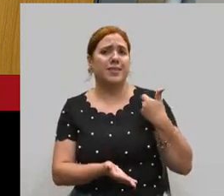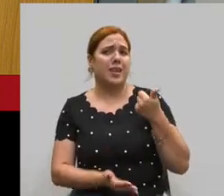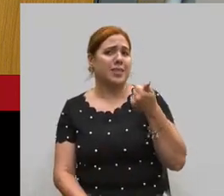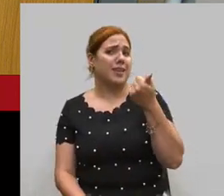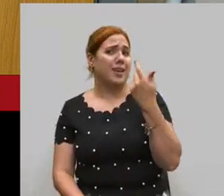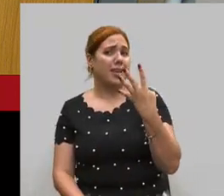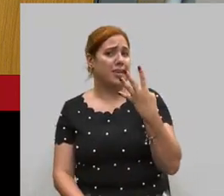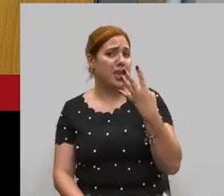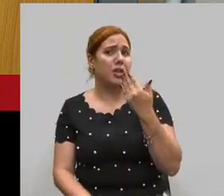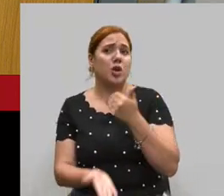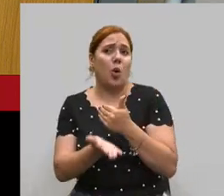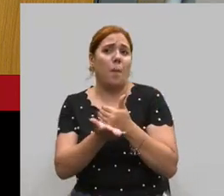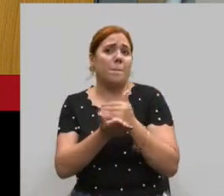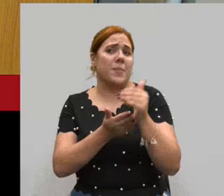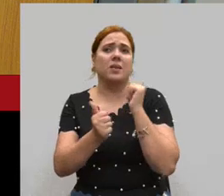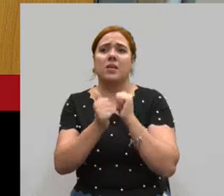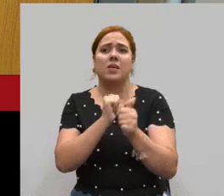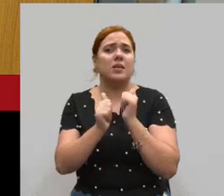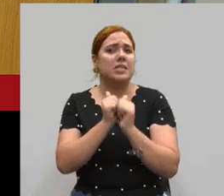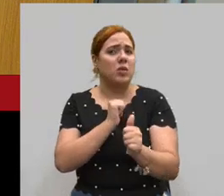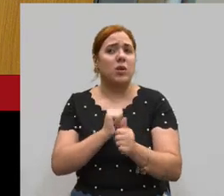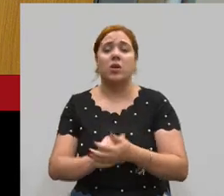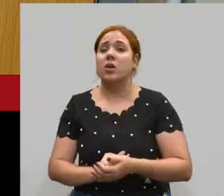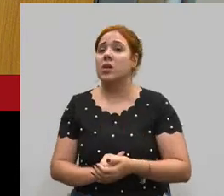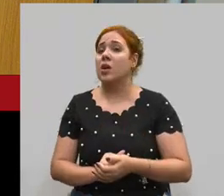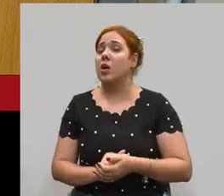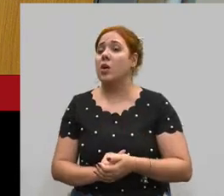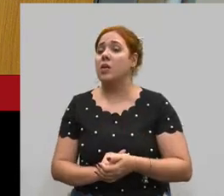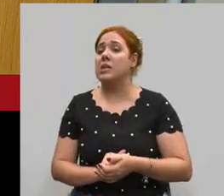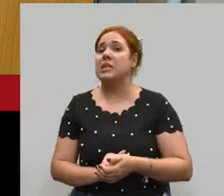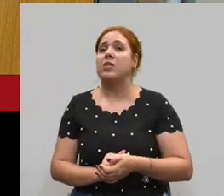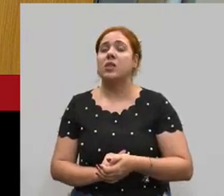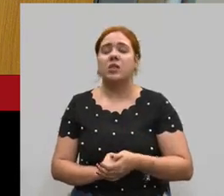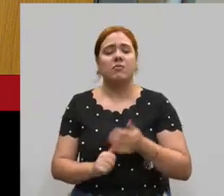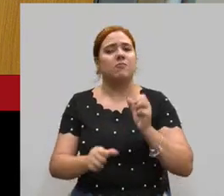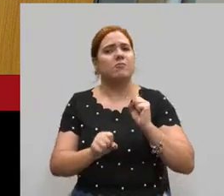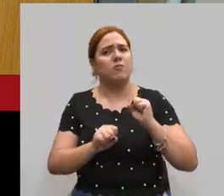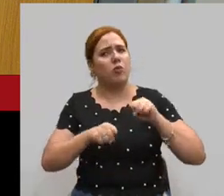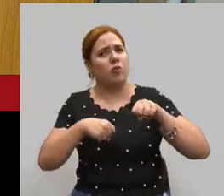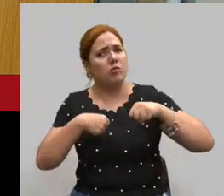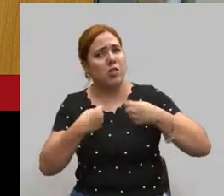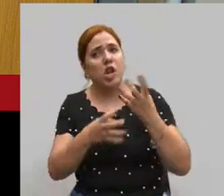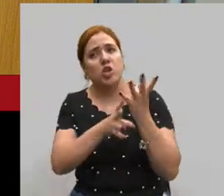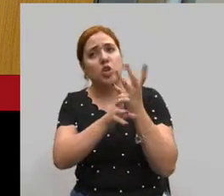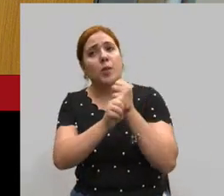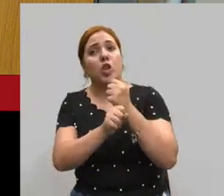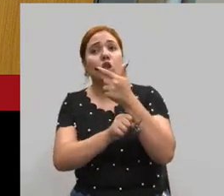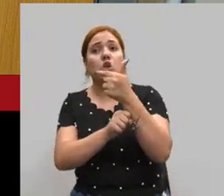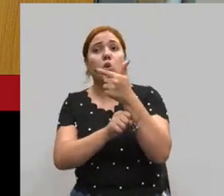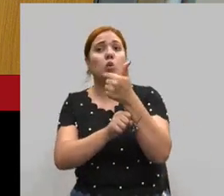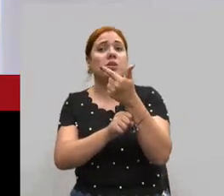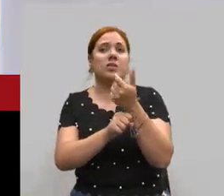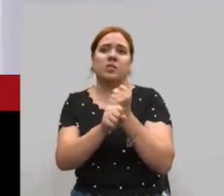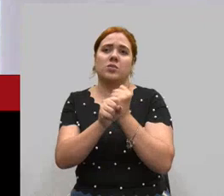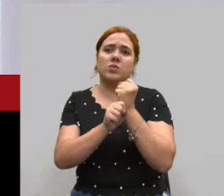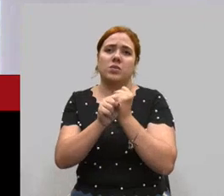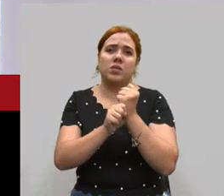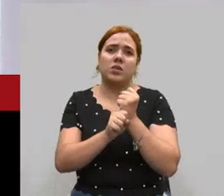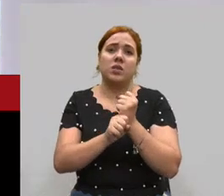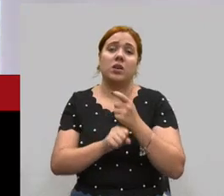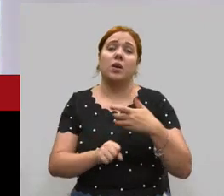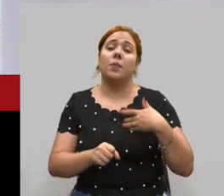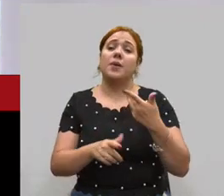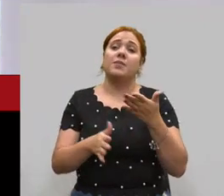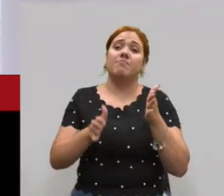vida ao esporte foram 12 anos de dedicação Ao Total e porém aos 26 anos de idade eu sofri um